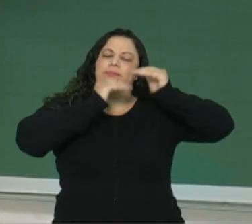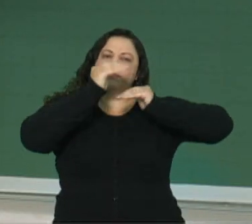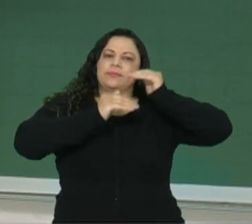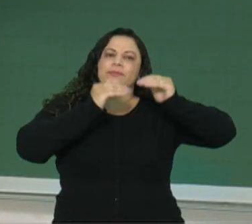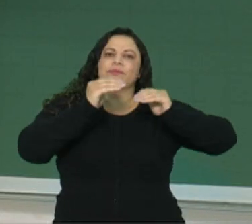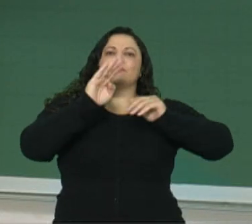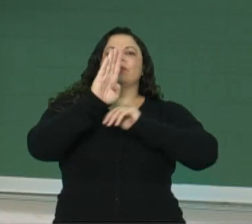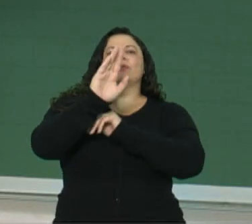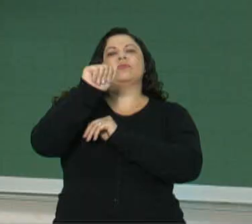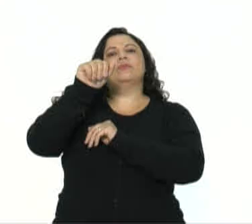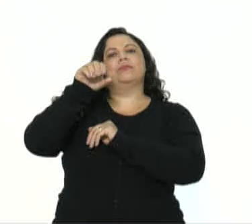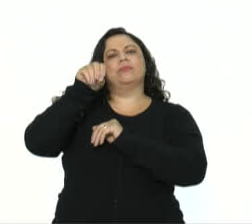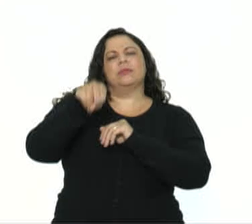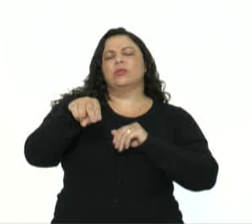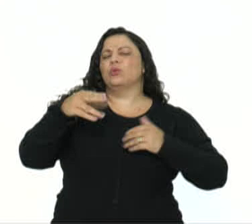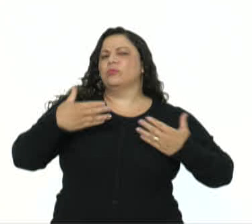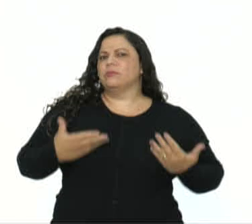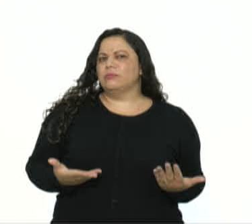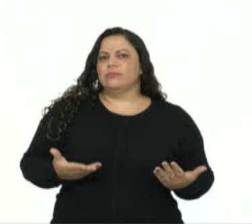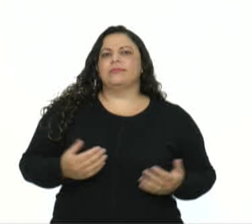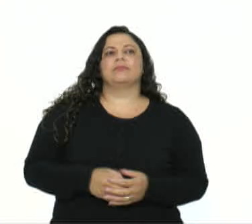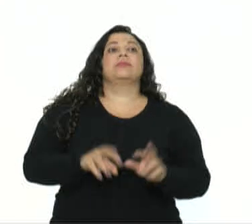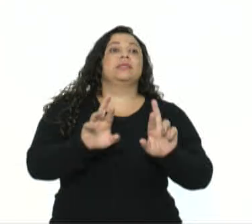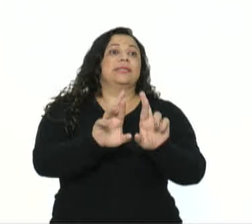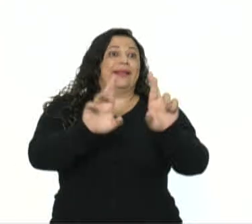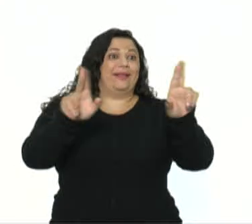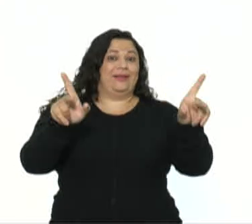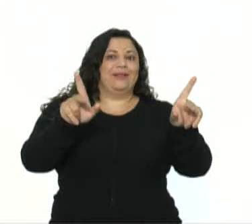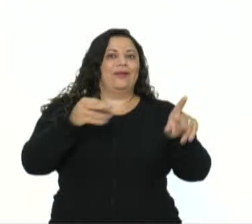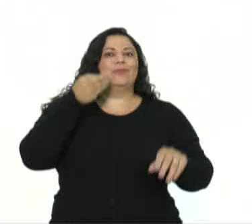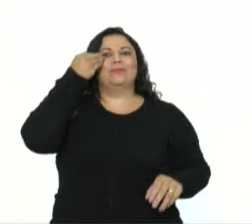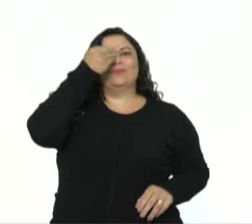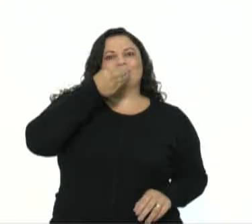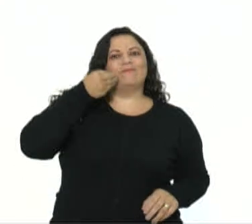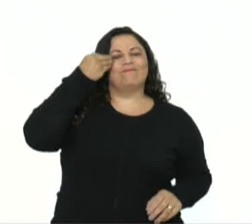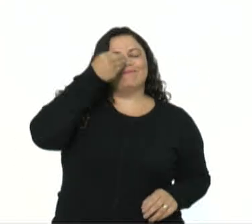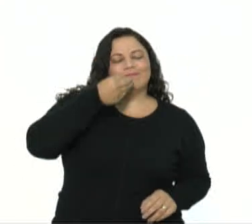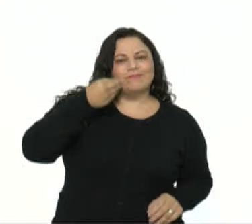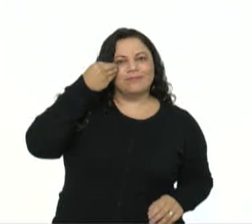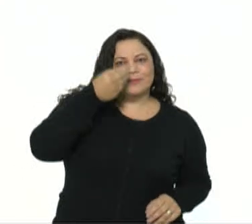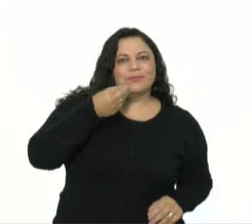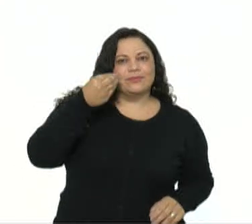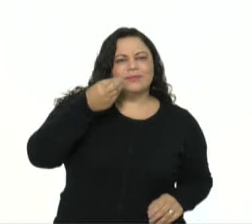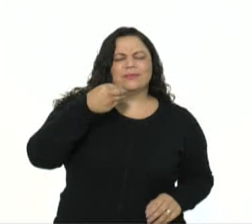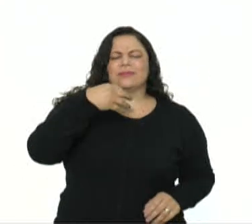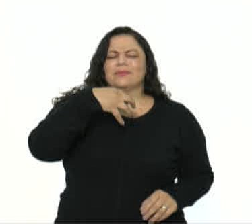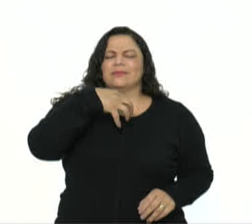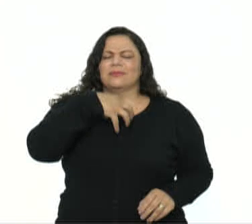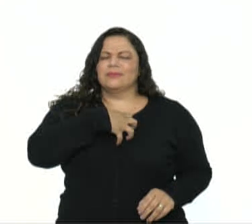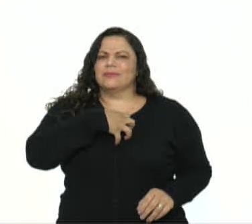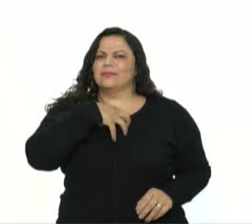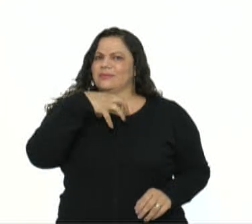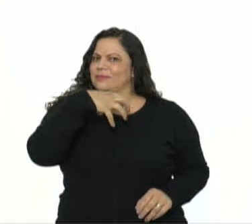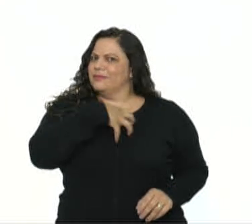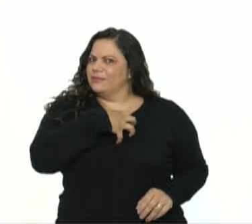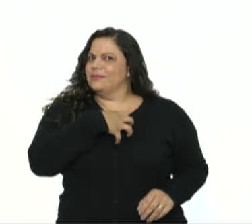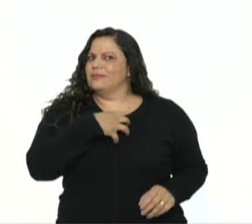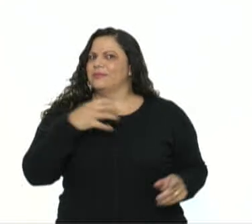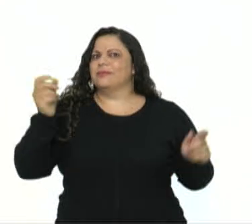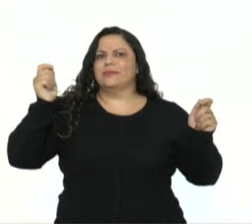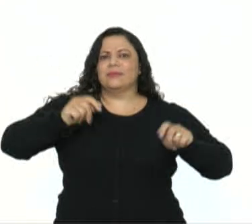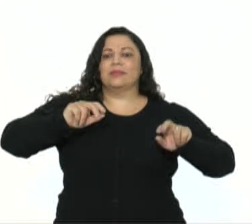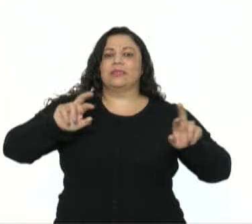Bacon? A diferença é que o método era experimental e baseado nos sentidos.